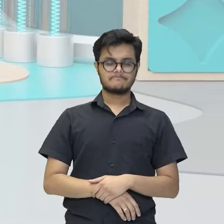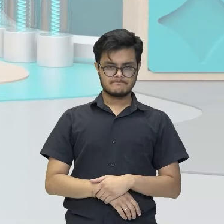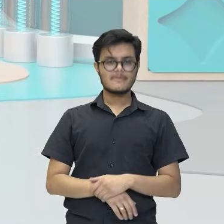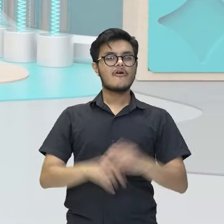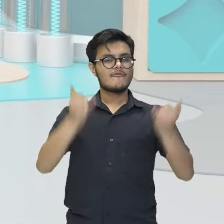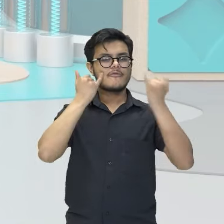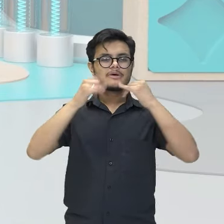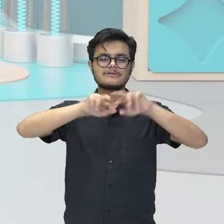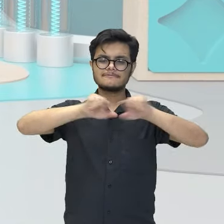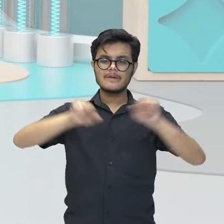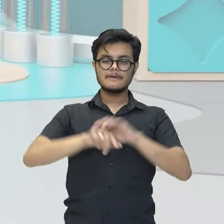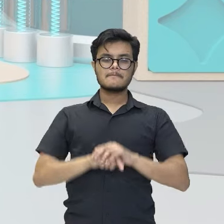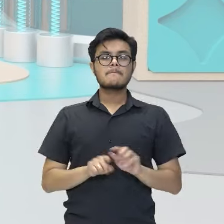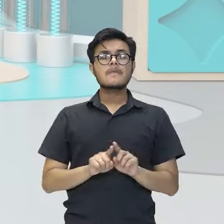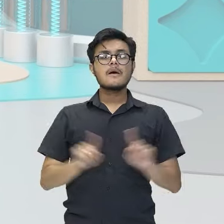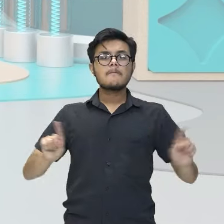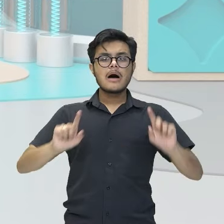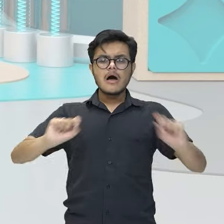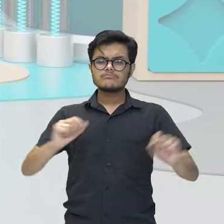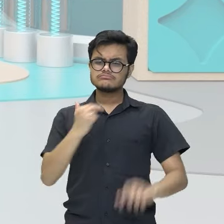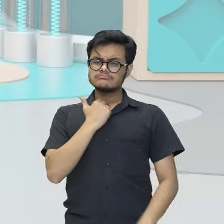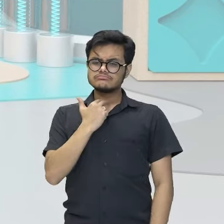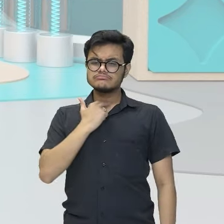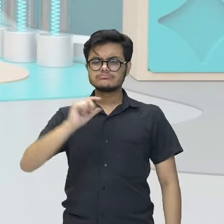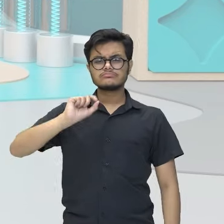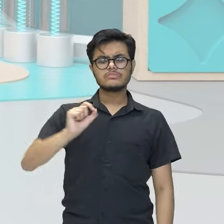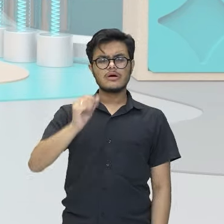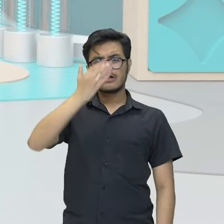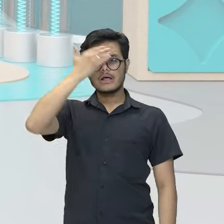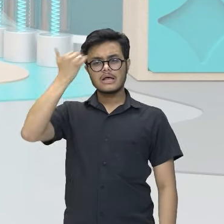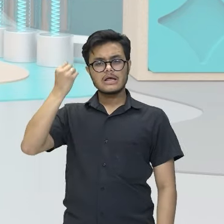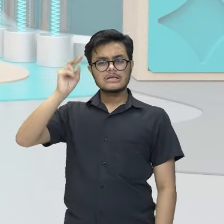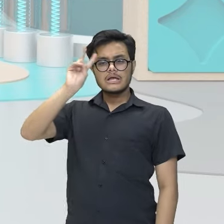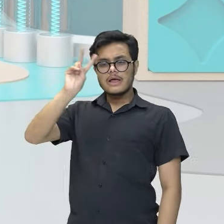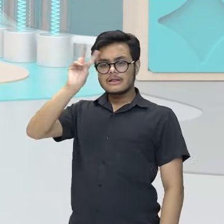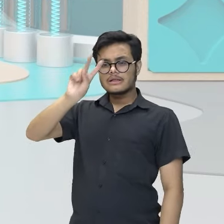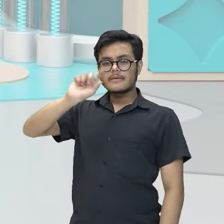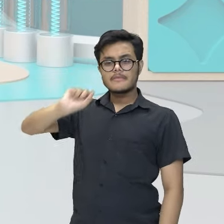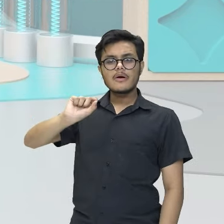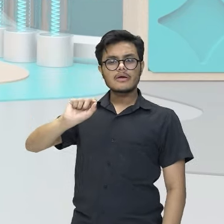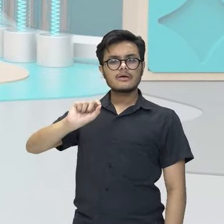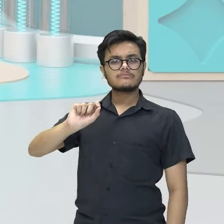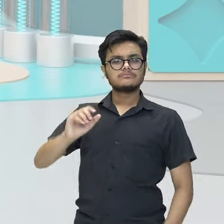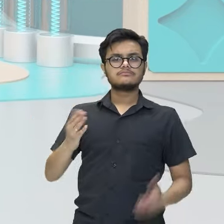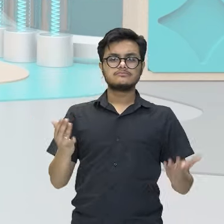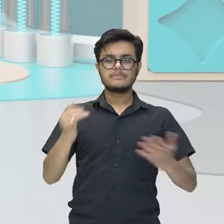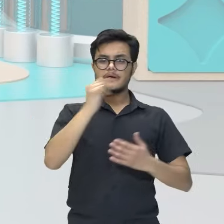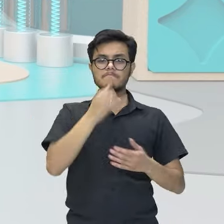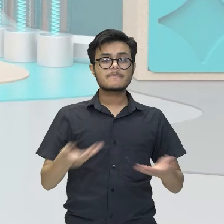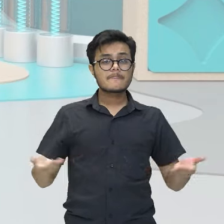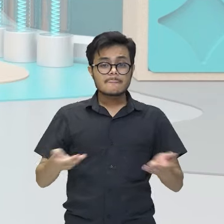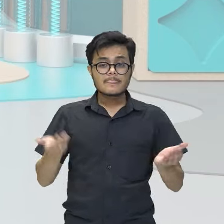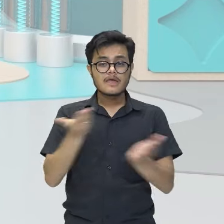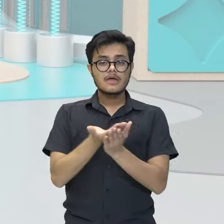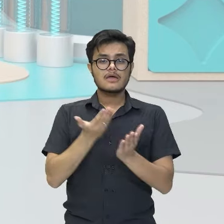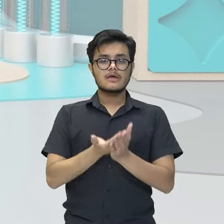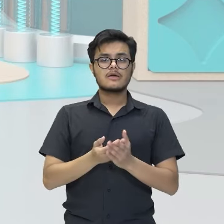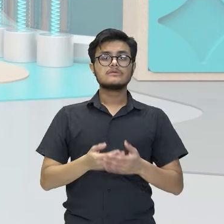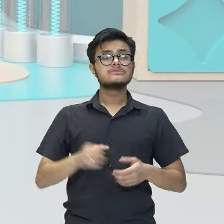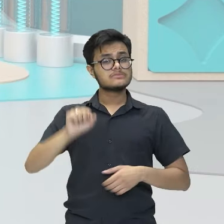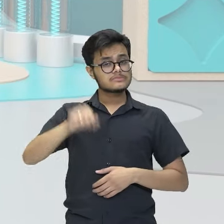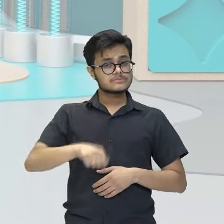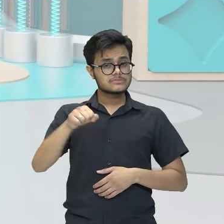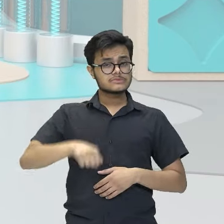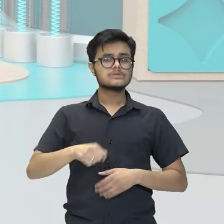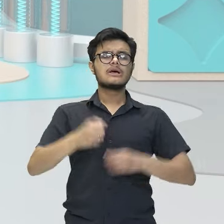informação mas nós não podemos esquecer do último tipo que a gente vai trabalhar aqui sim a gente vai